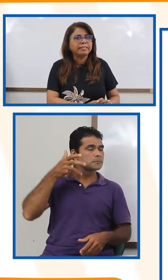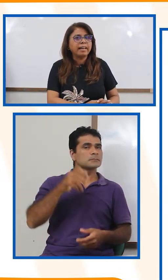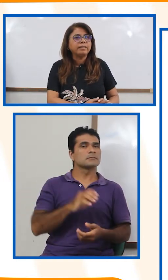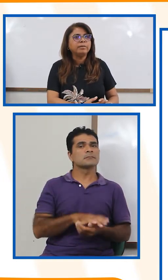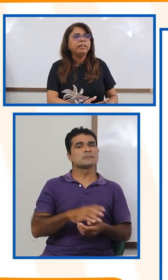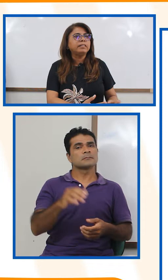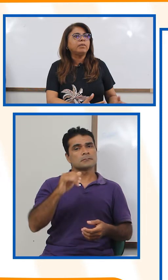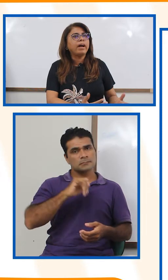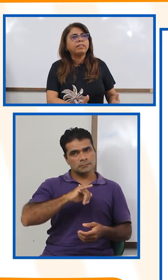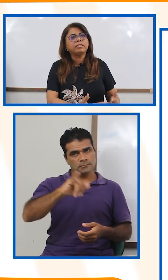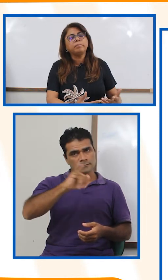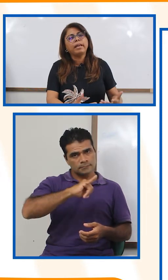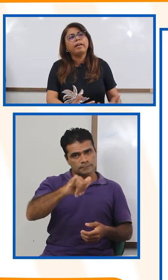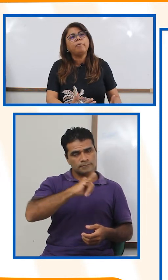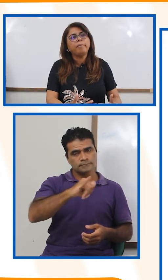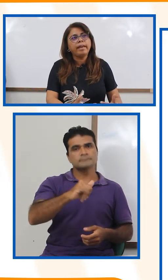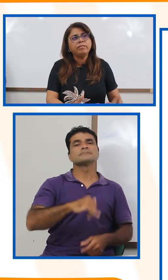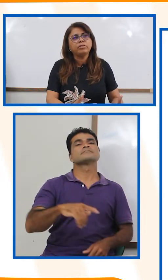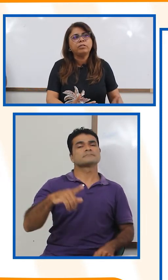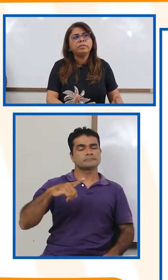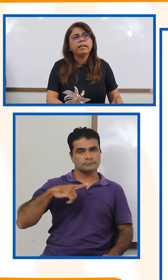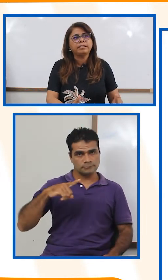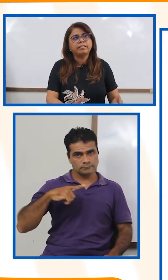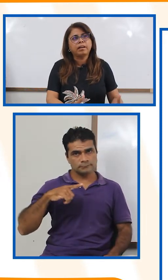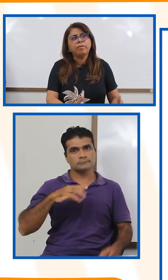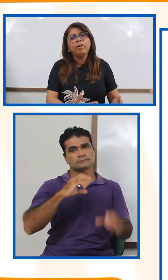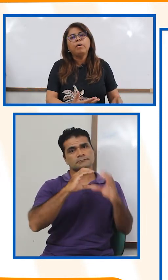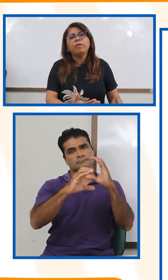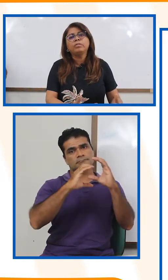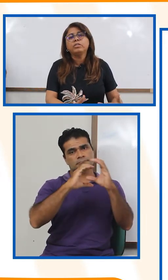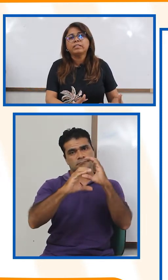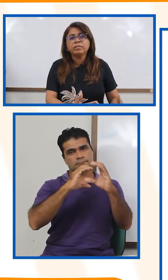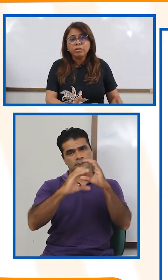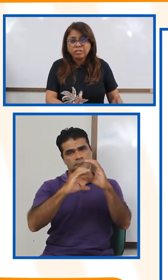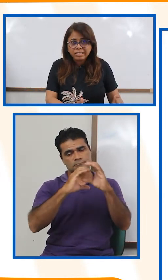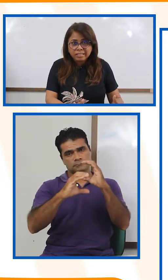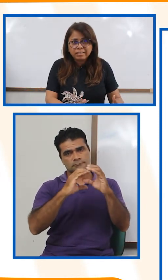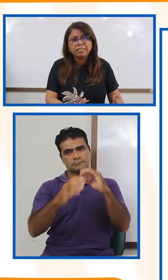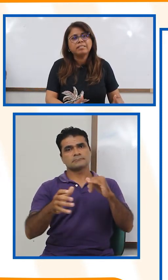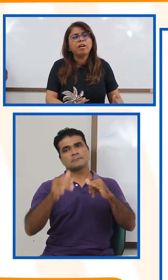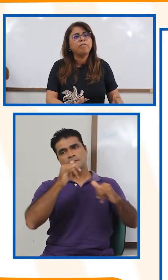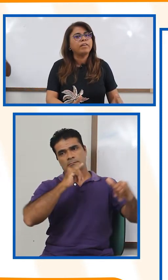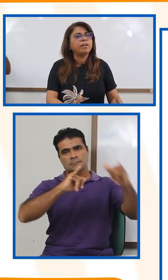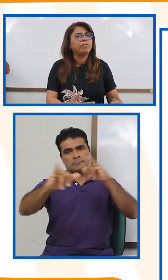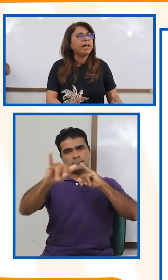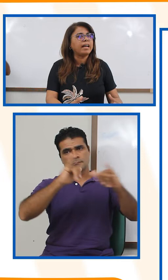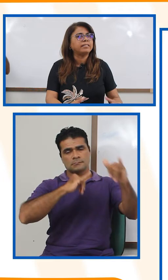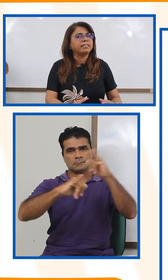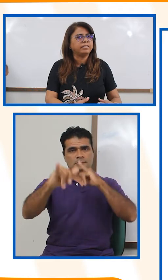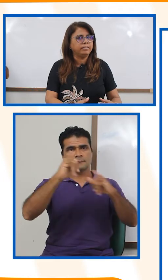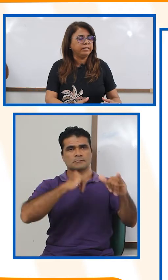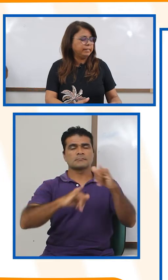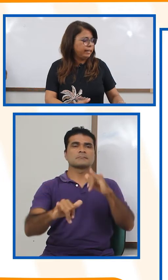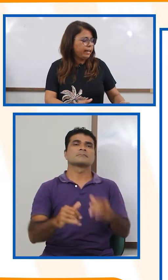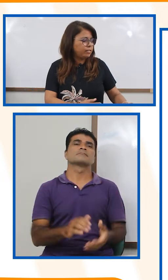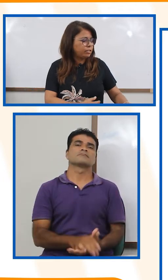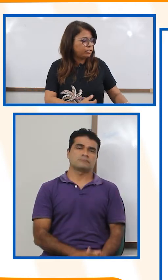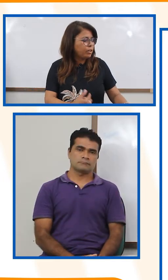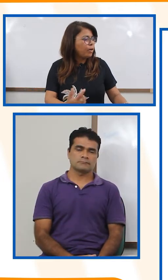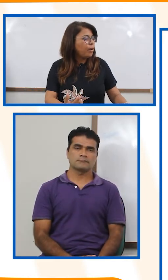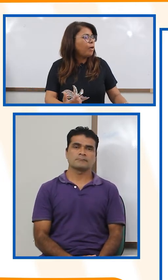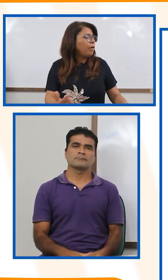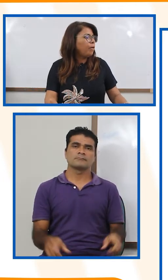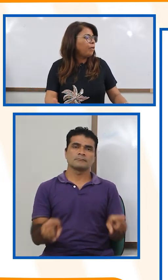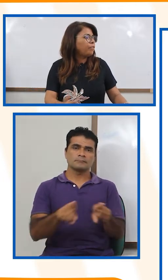repassadas, tá certo? Então o rádio também é um meio de comunicação onde as notícias são veiculadas, né? A